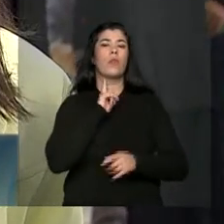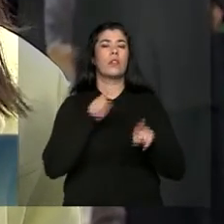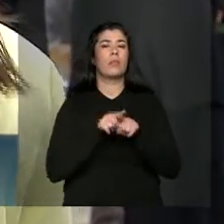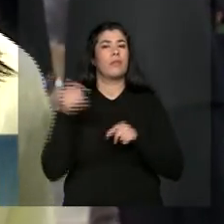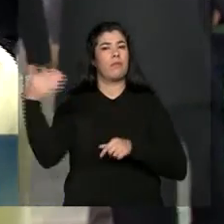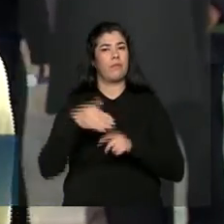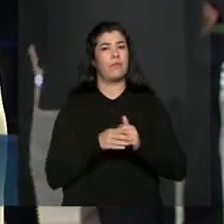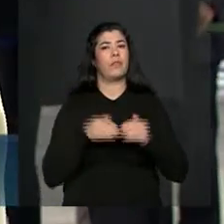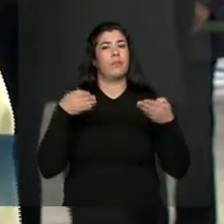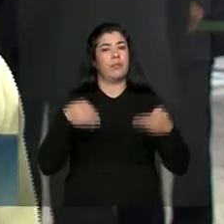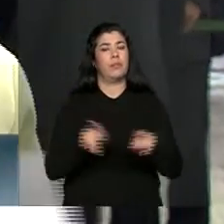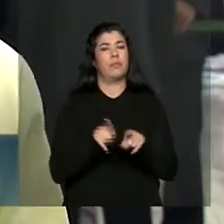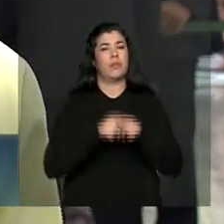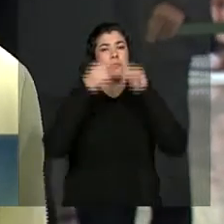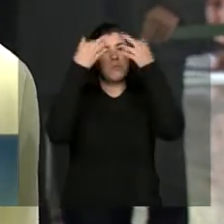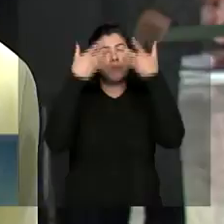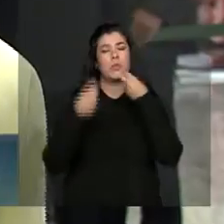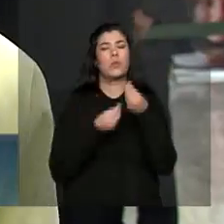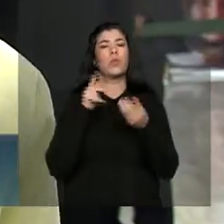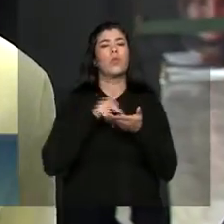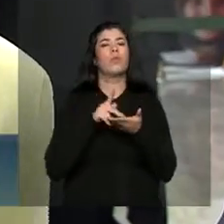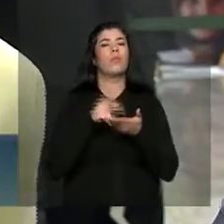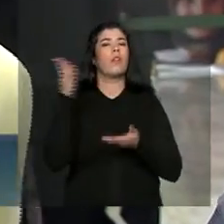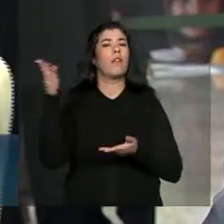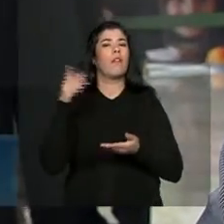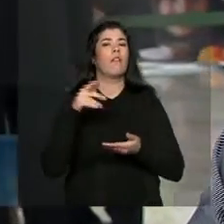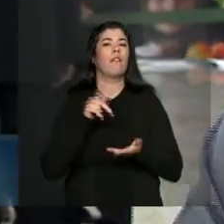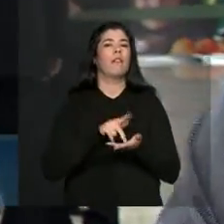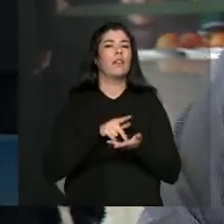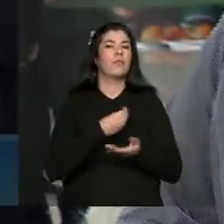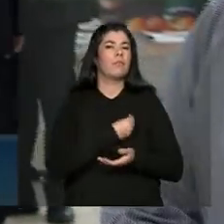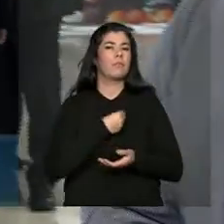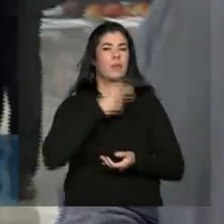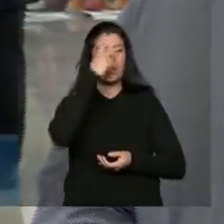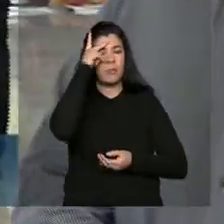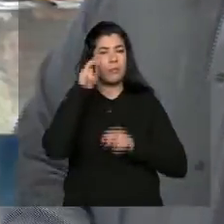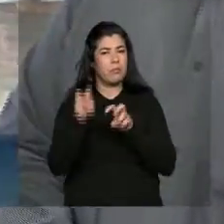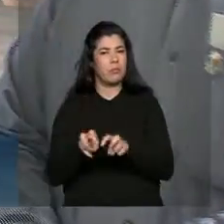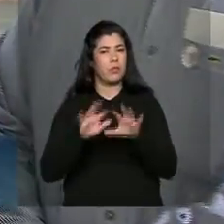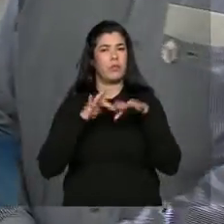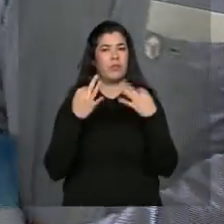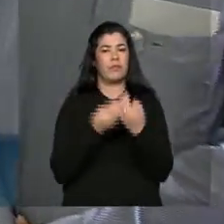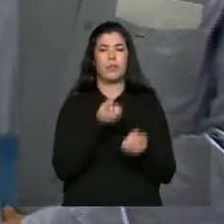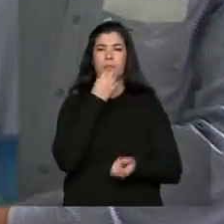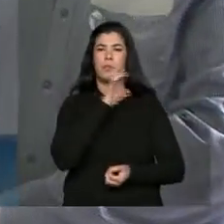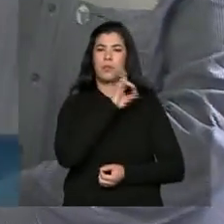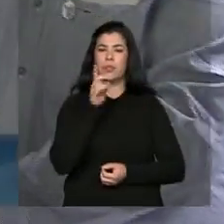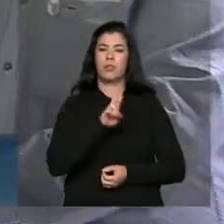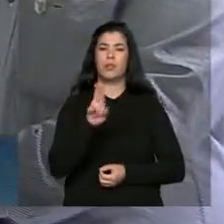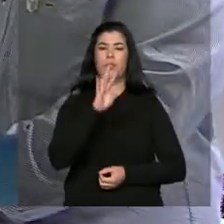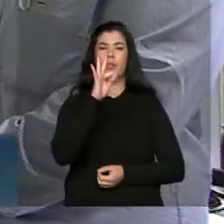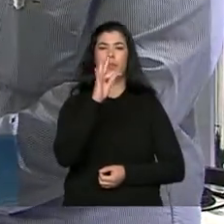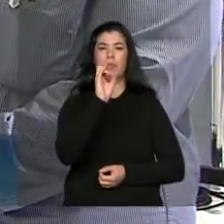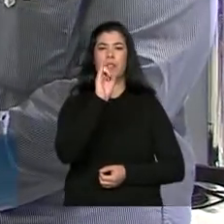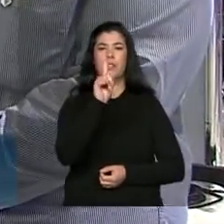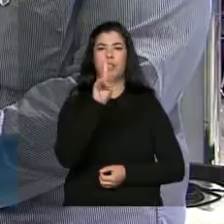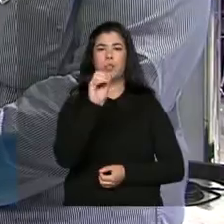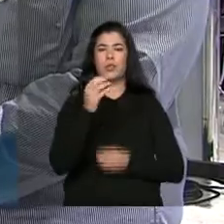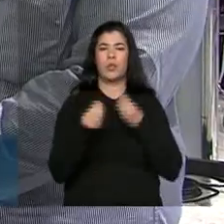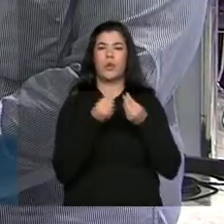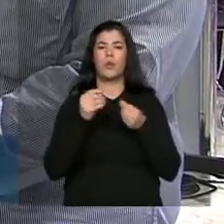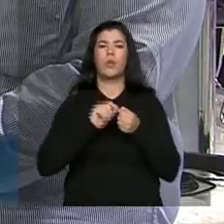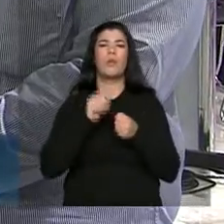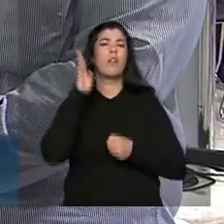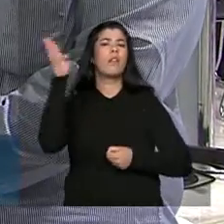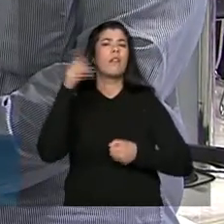desse evento e conta um pouquinho pra gente da realidade desses agricultores lá. Bom dia, Tiago Abraão. Qual é a realidade hoje